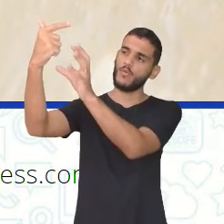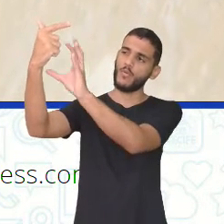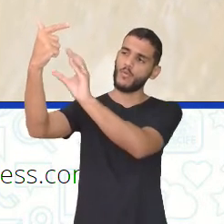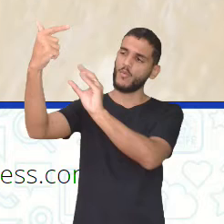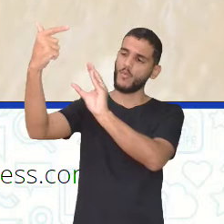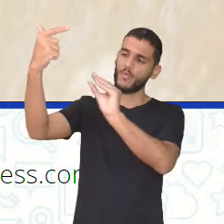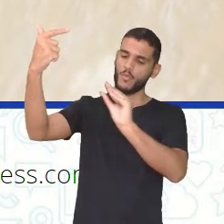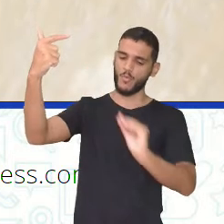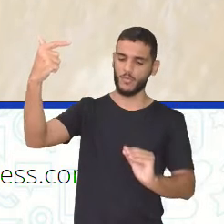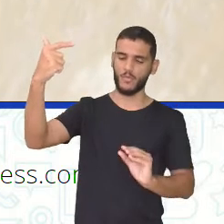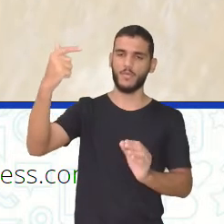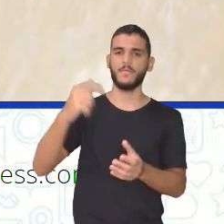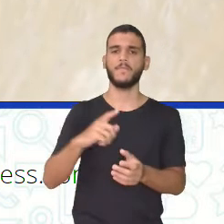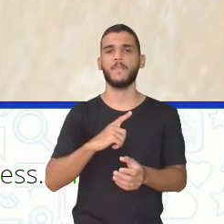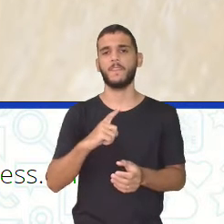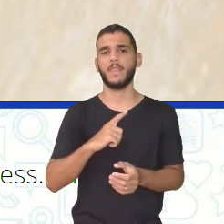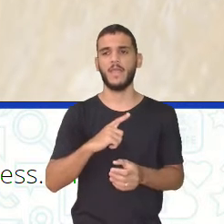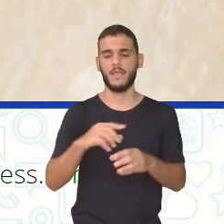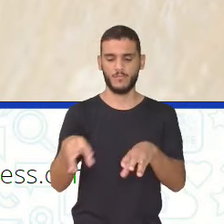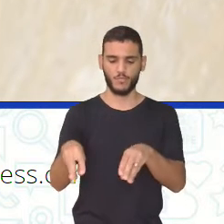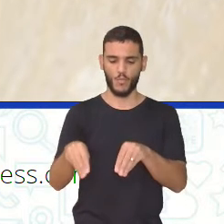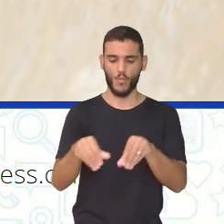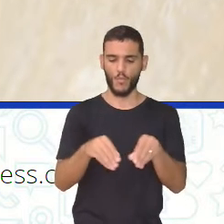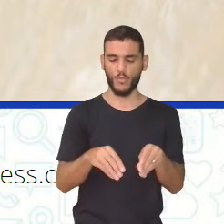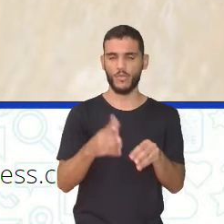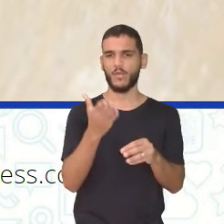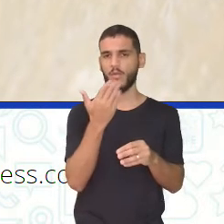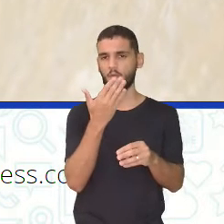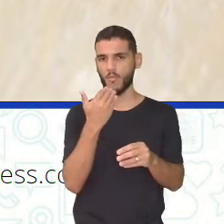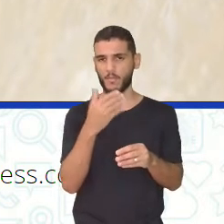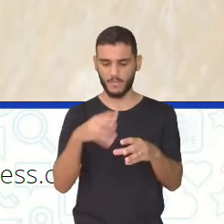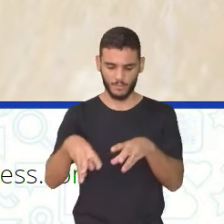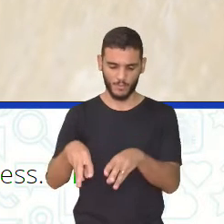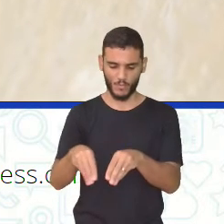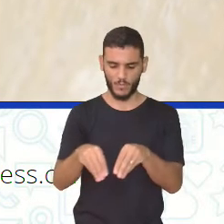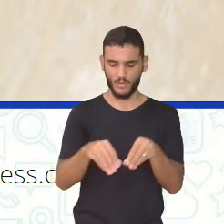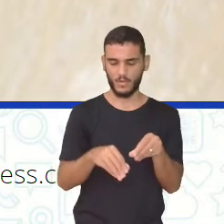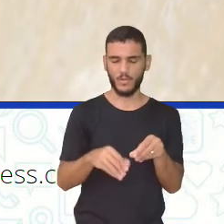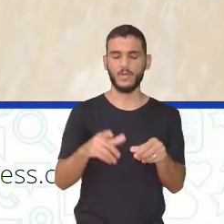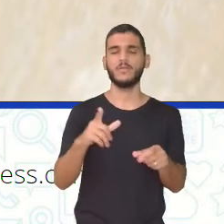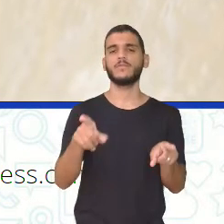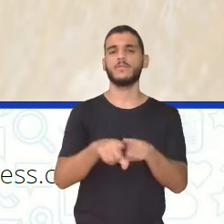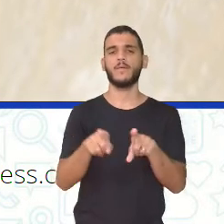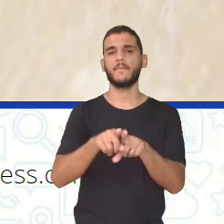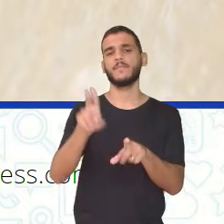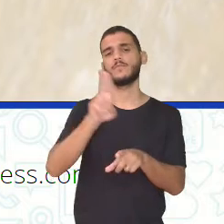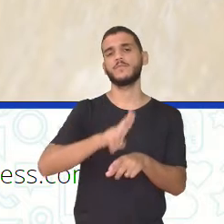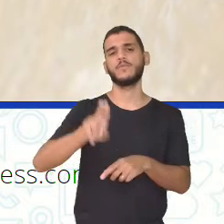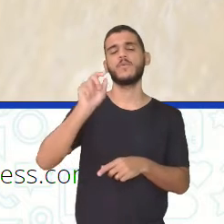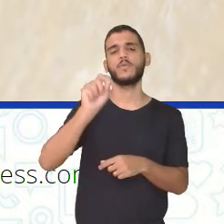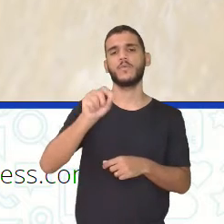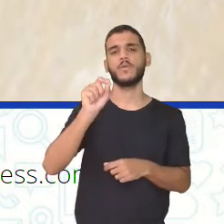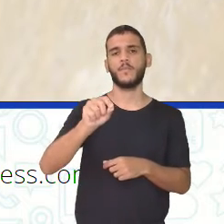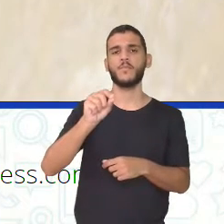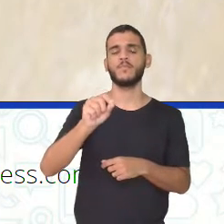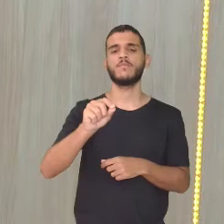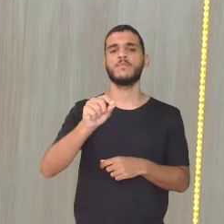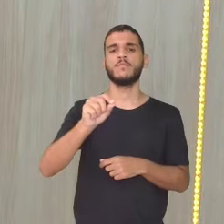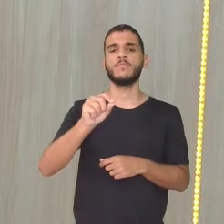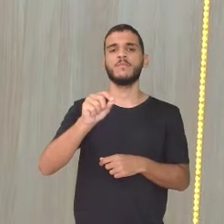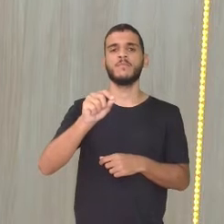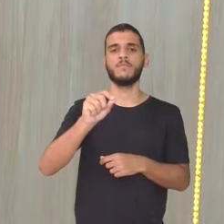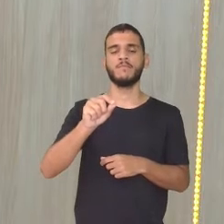vão estar no solo, obviamente, vão se alimentar, né, através da água, né, dos nutrientes ali do